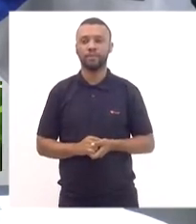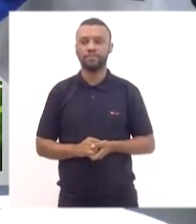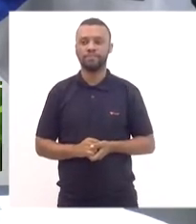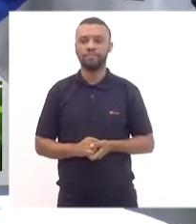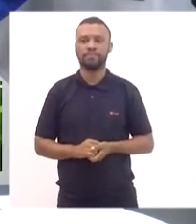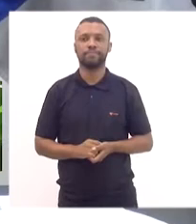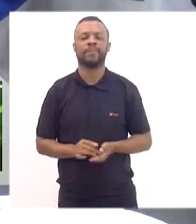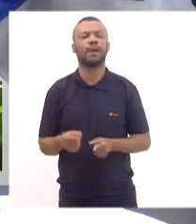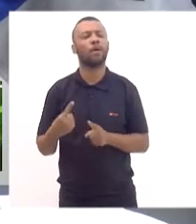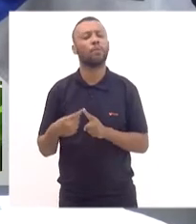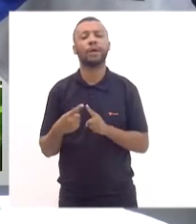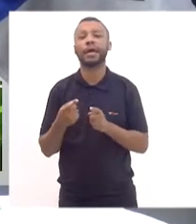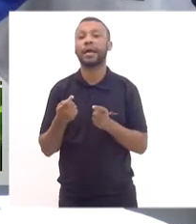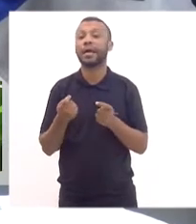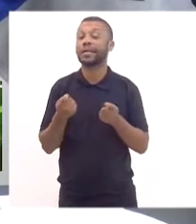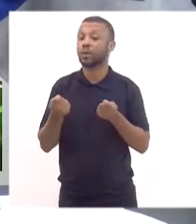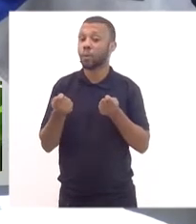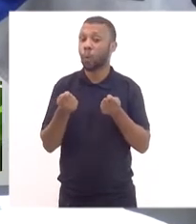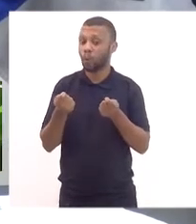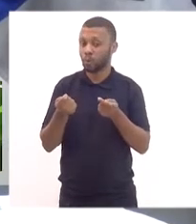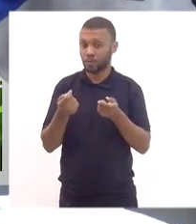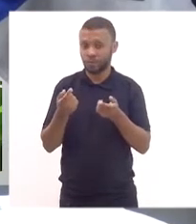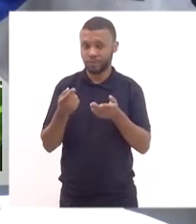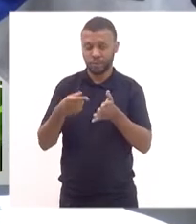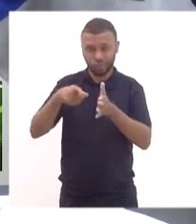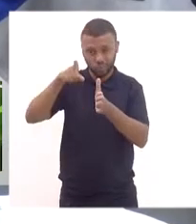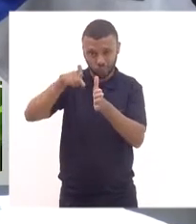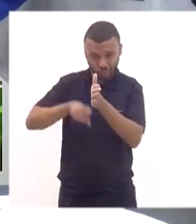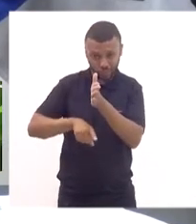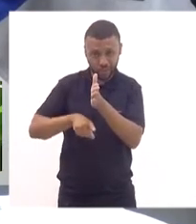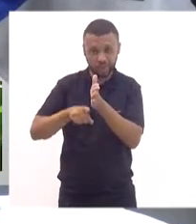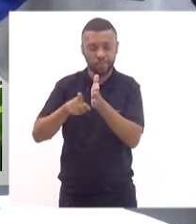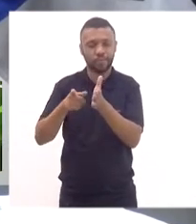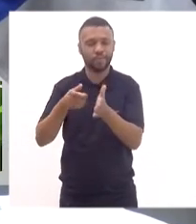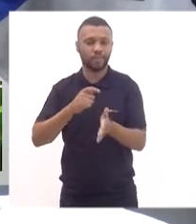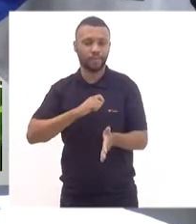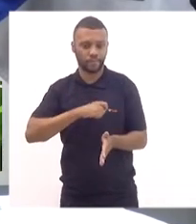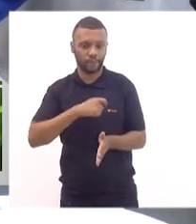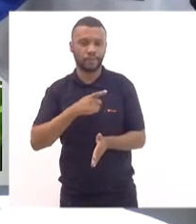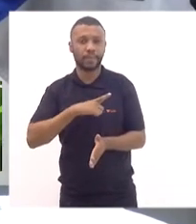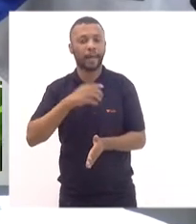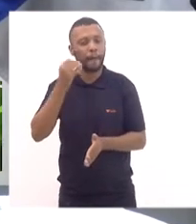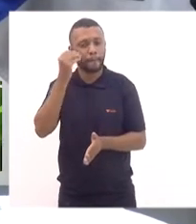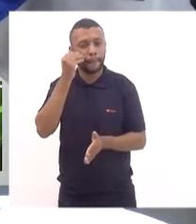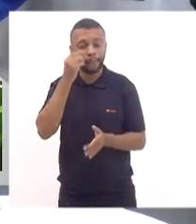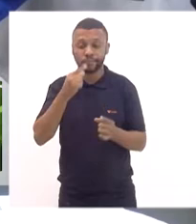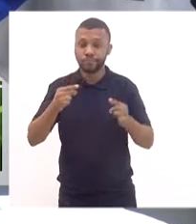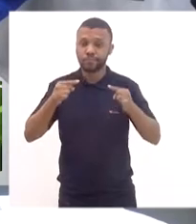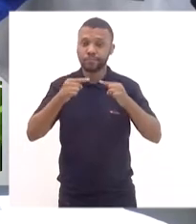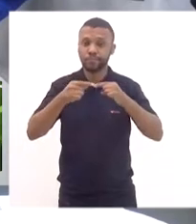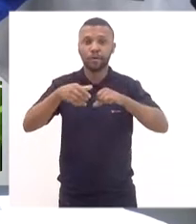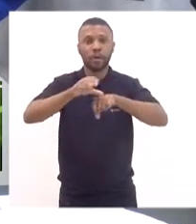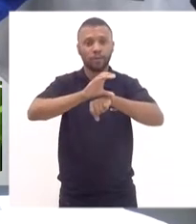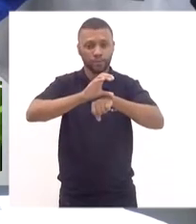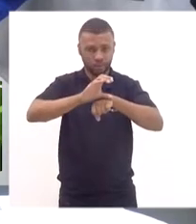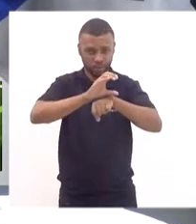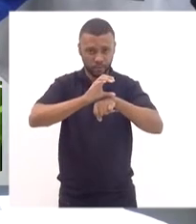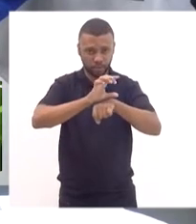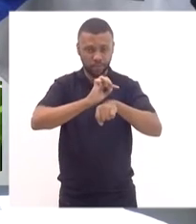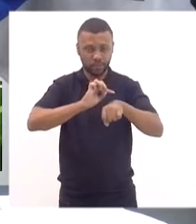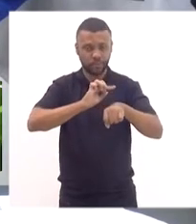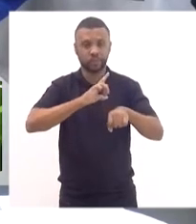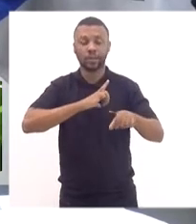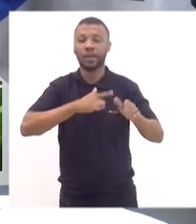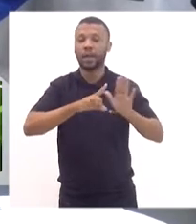Porque o descontrole do incentivo tem previsão constitucional e tem previsão na